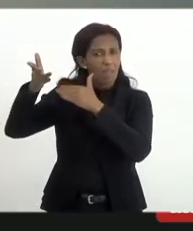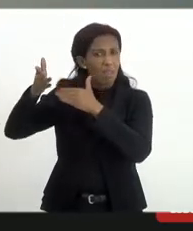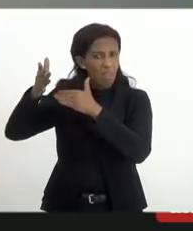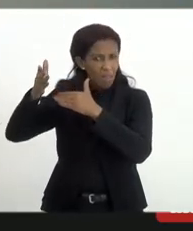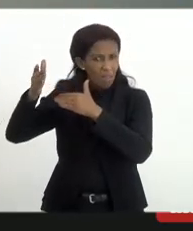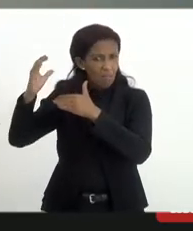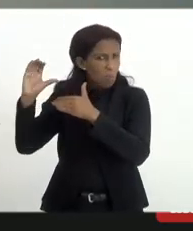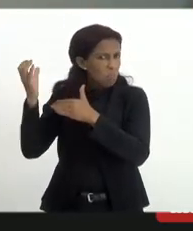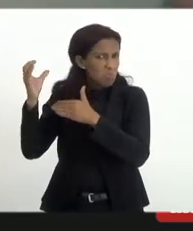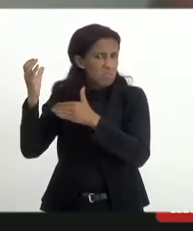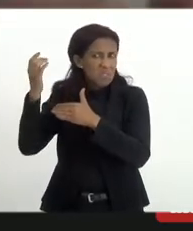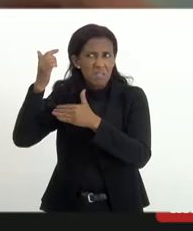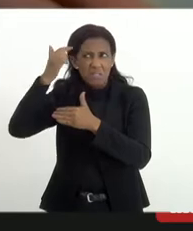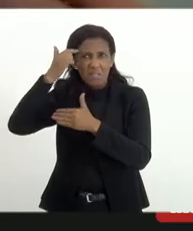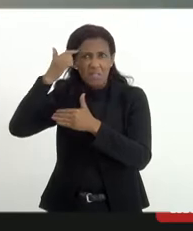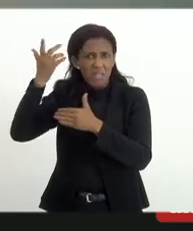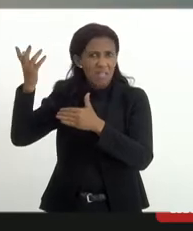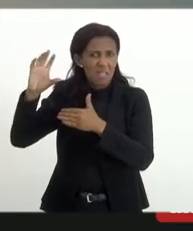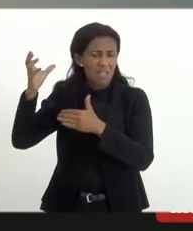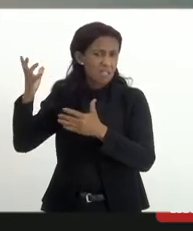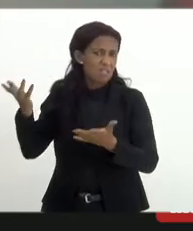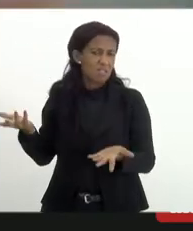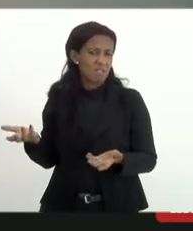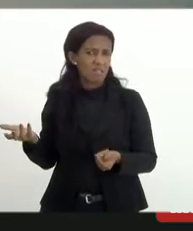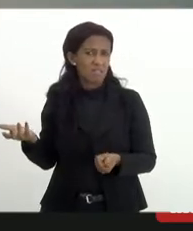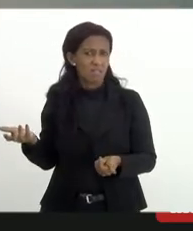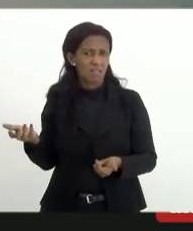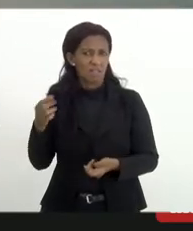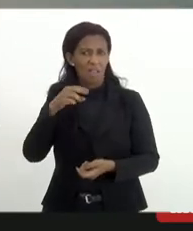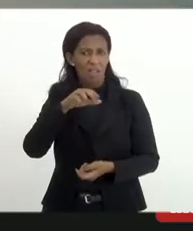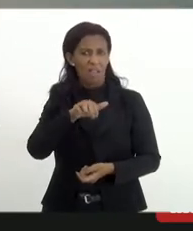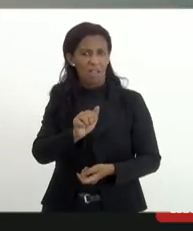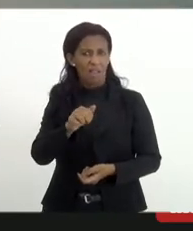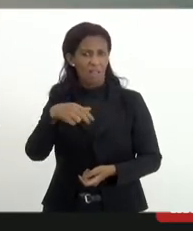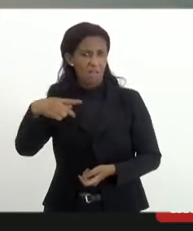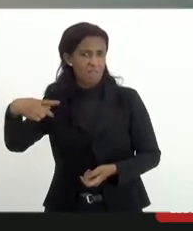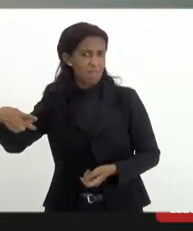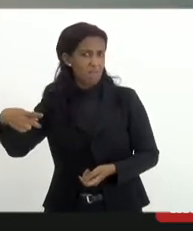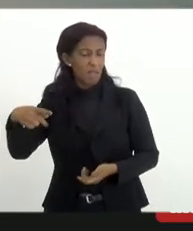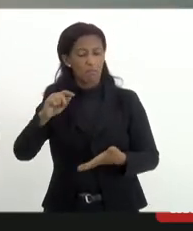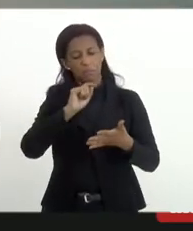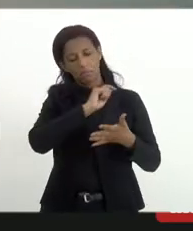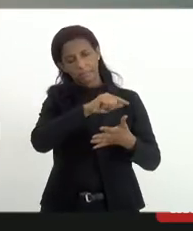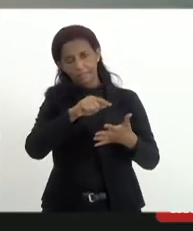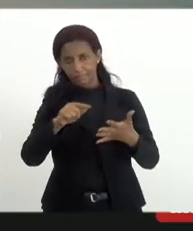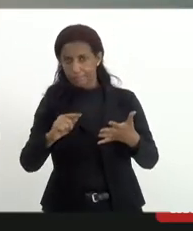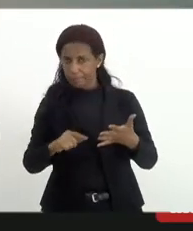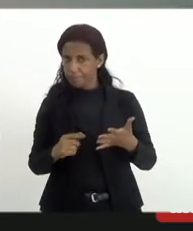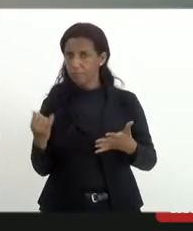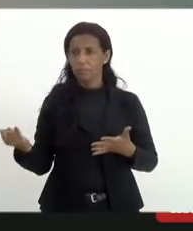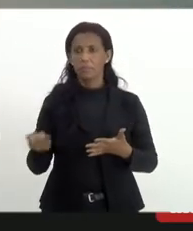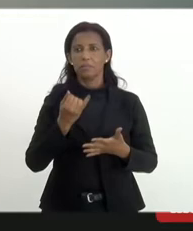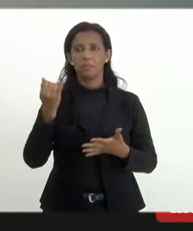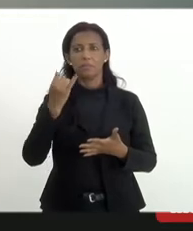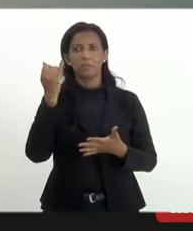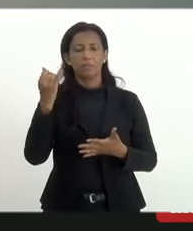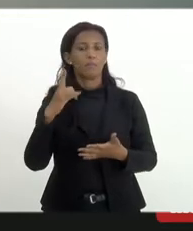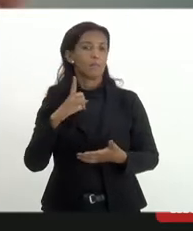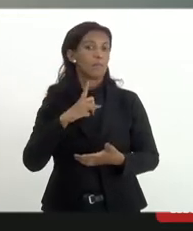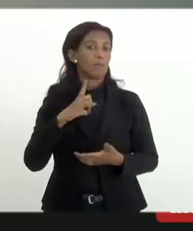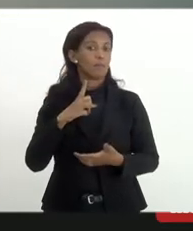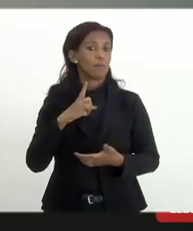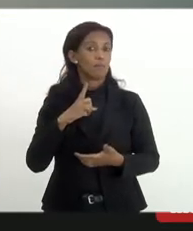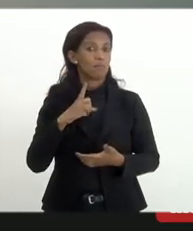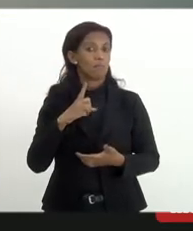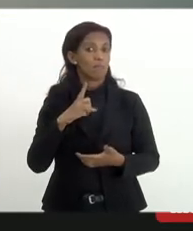ciência? Assim, sim, era a ciência da ANP, eu acho esses pontos extremamente sensíveis para a gente tentar obter retornos